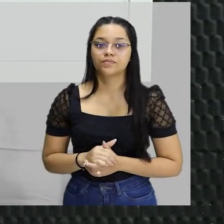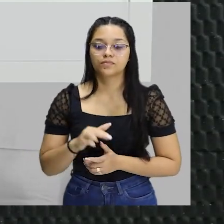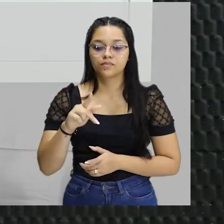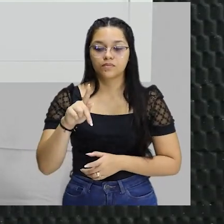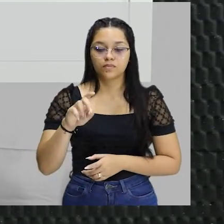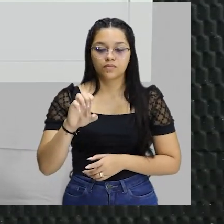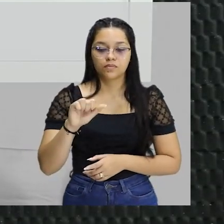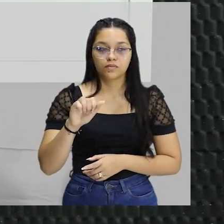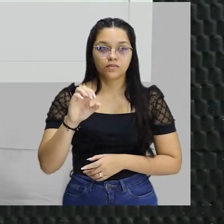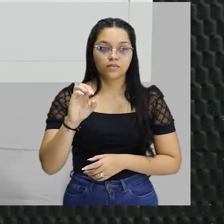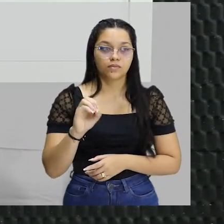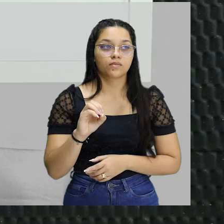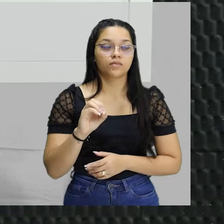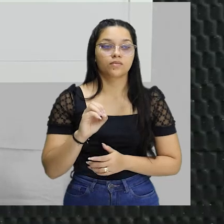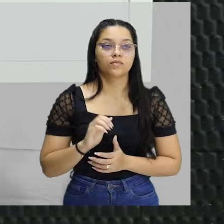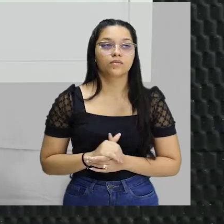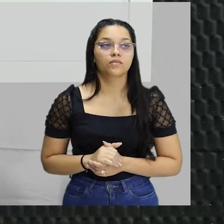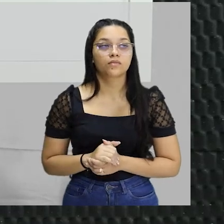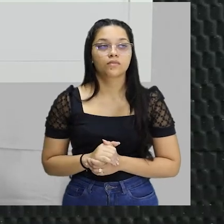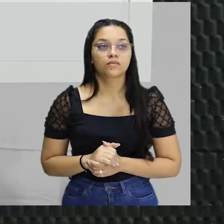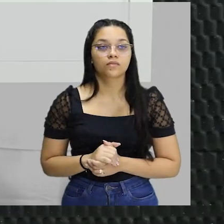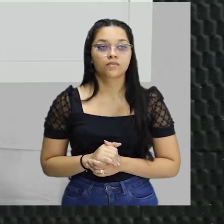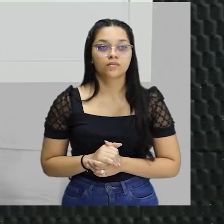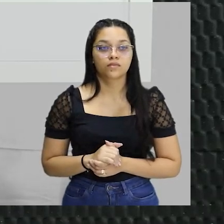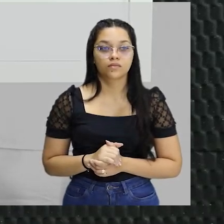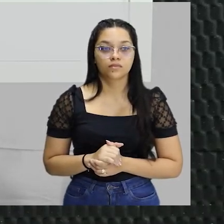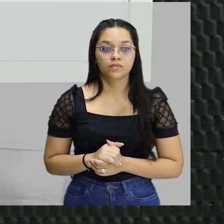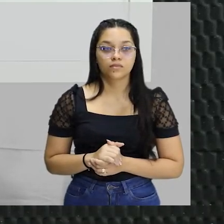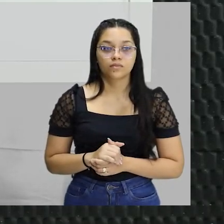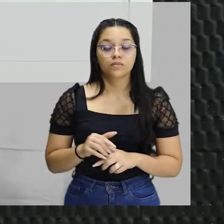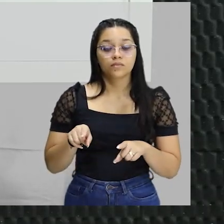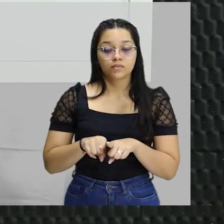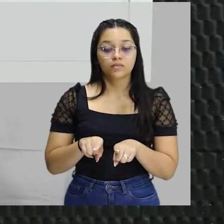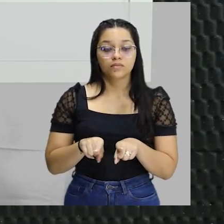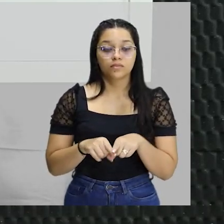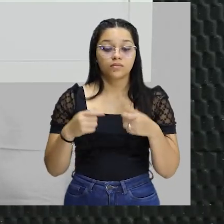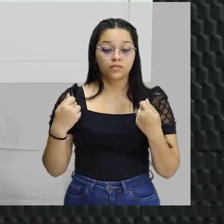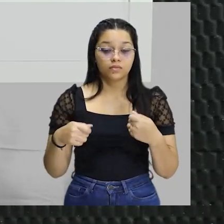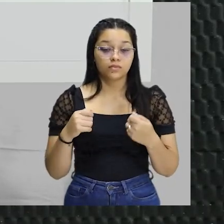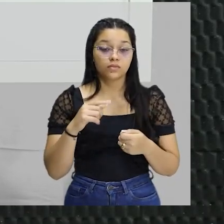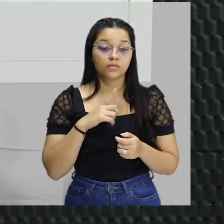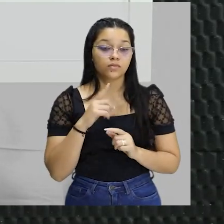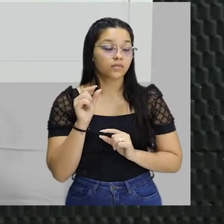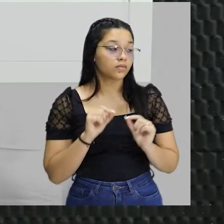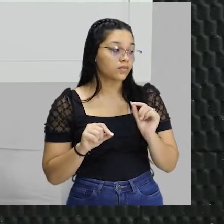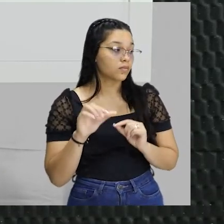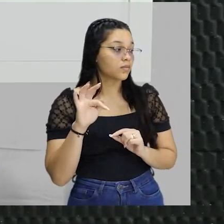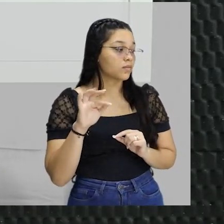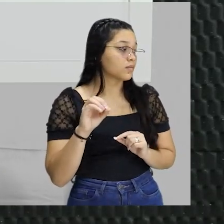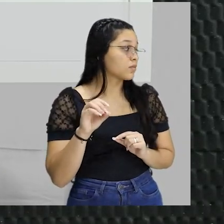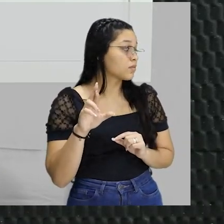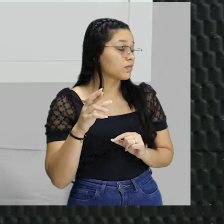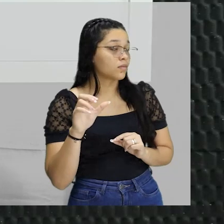peso, né, apontando para baixo, e eu tenho que ter aqui, ó, uma força, um vetor força,